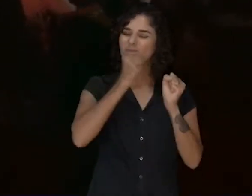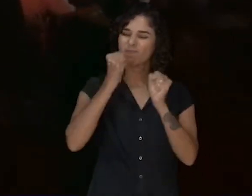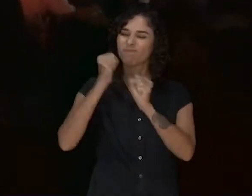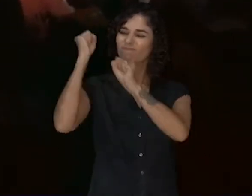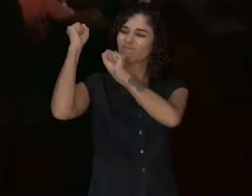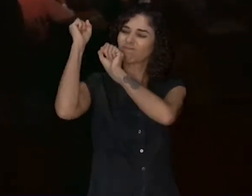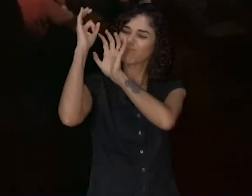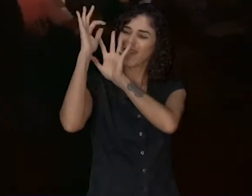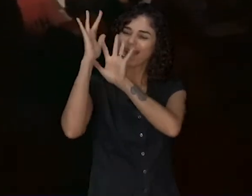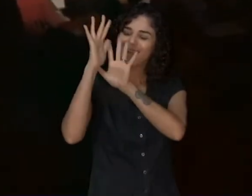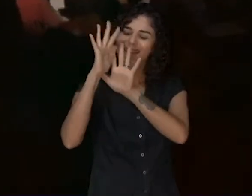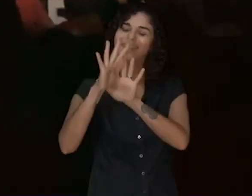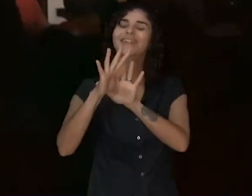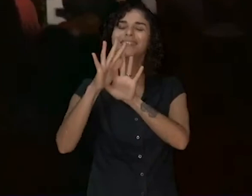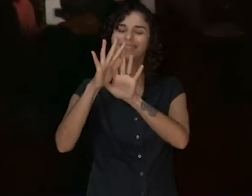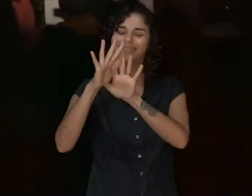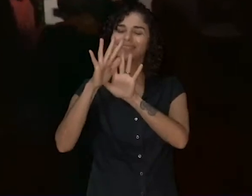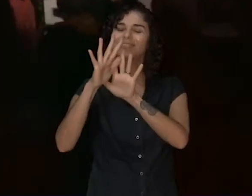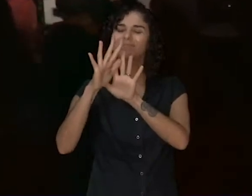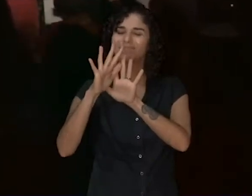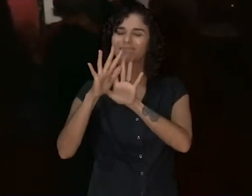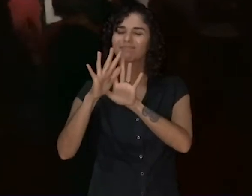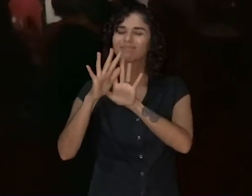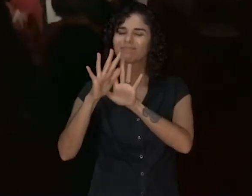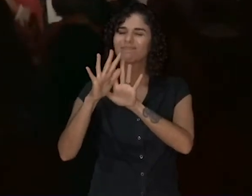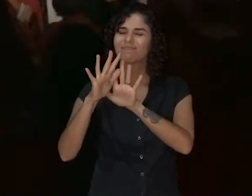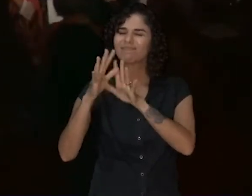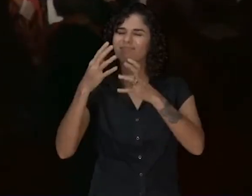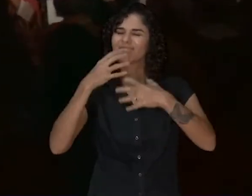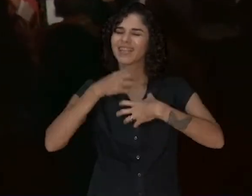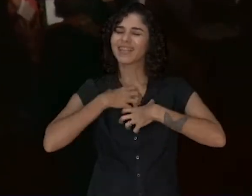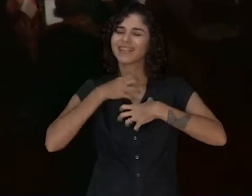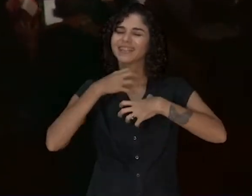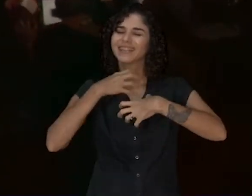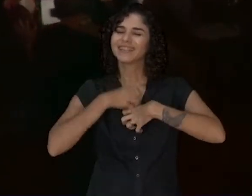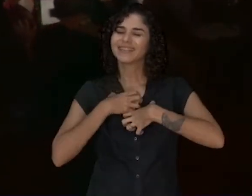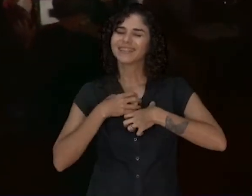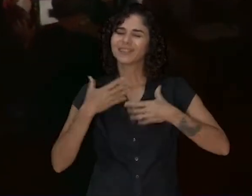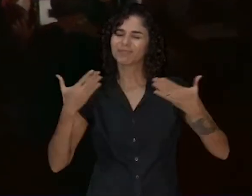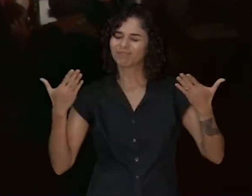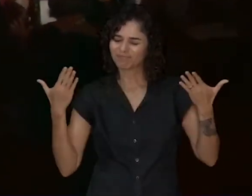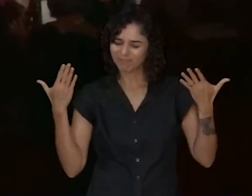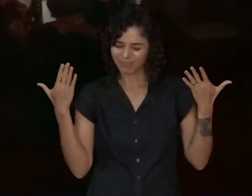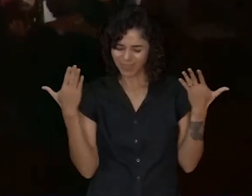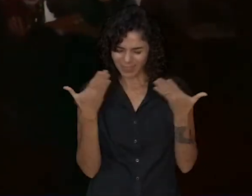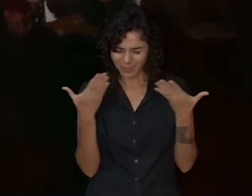manifeste. E que eles possam tocar agora,